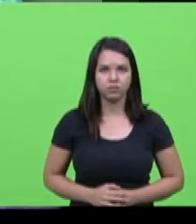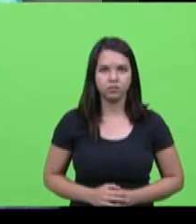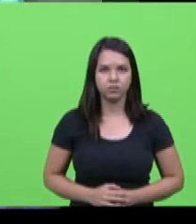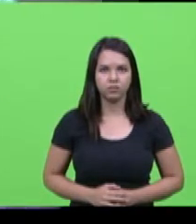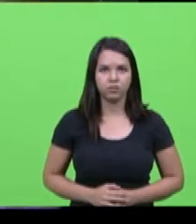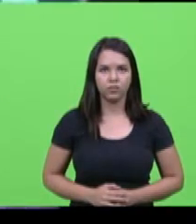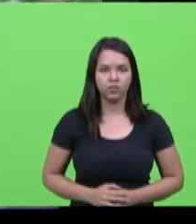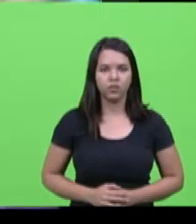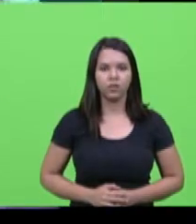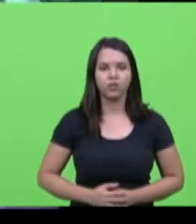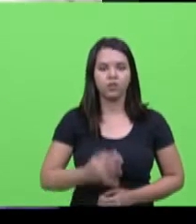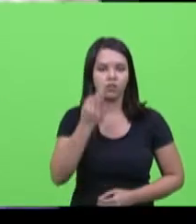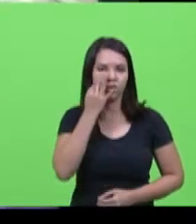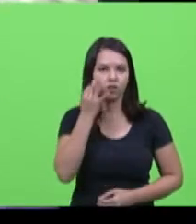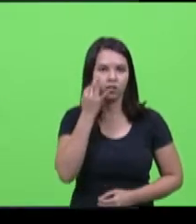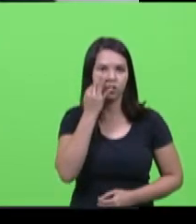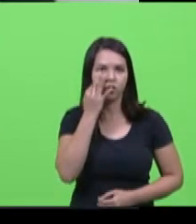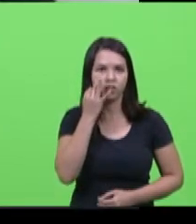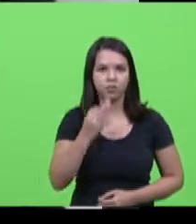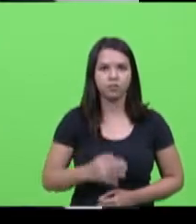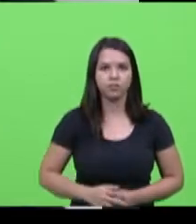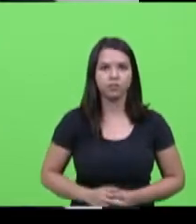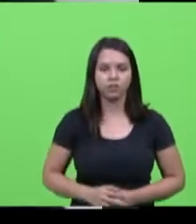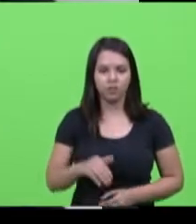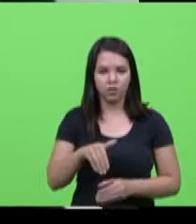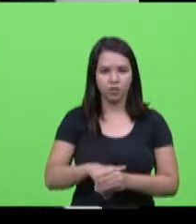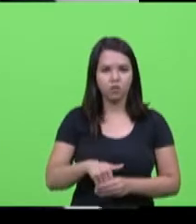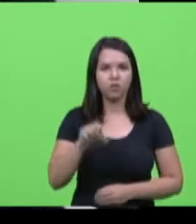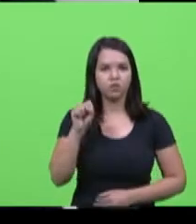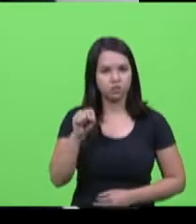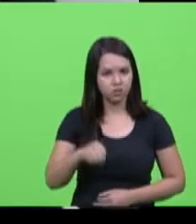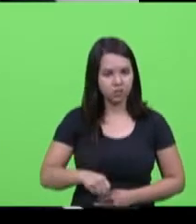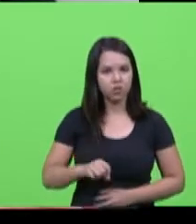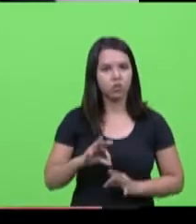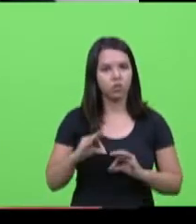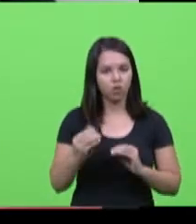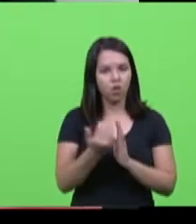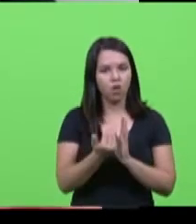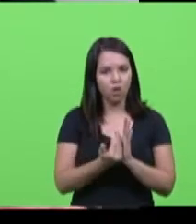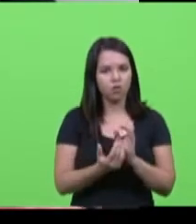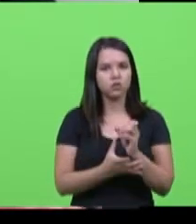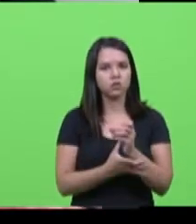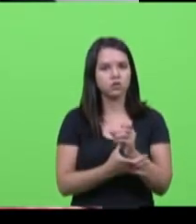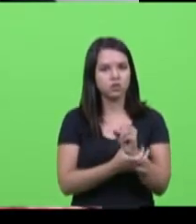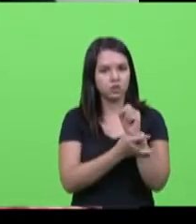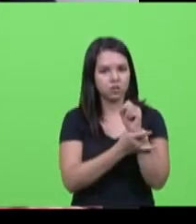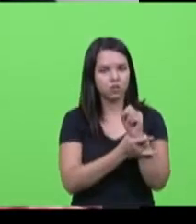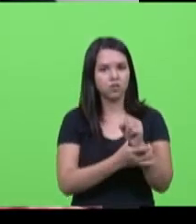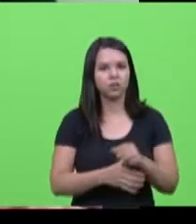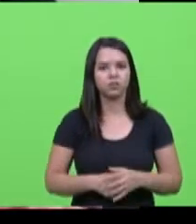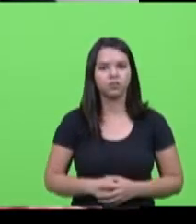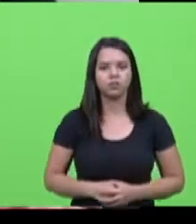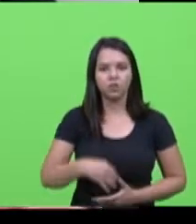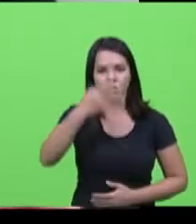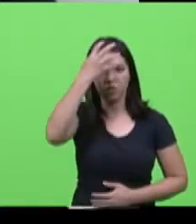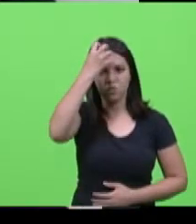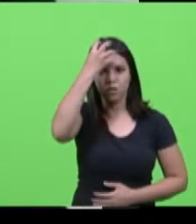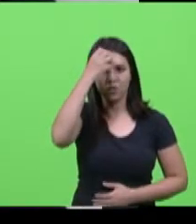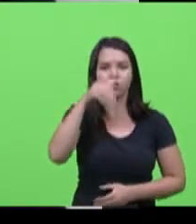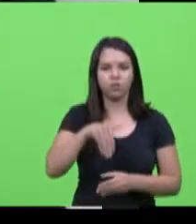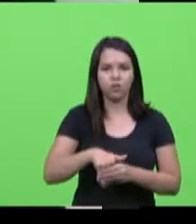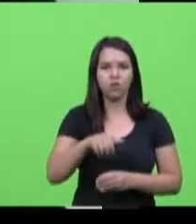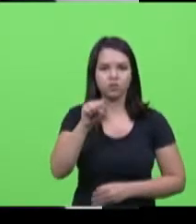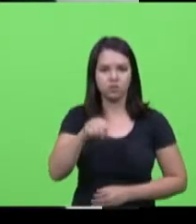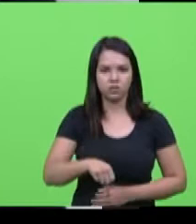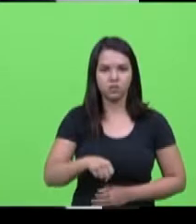Deputado Fernando Crelin. Sim, com todas as medidas de segurança. Deputado Ismael. Voto sim, senhor